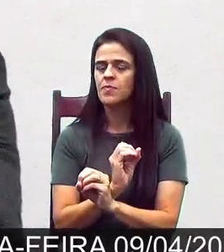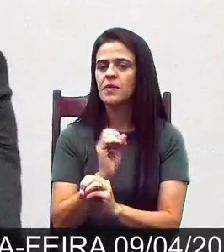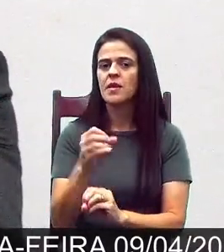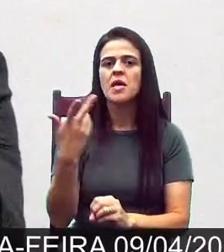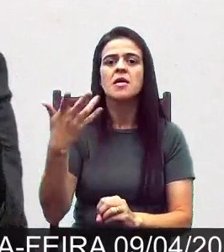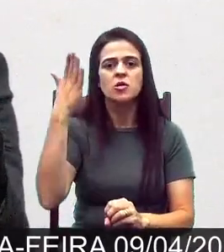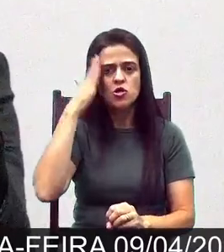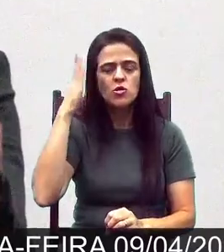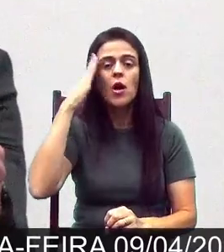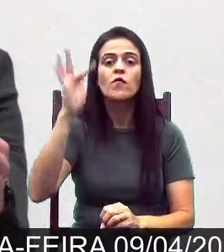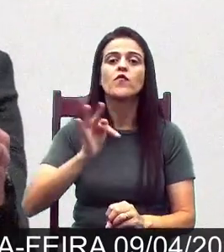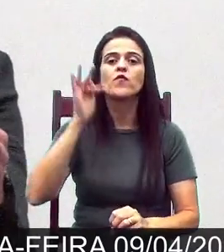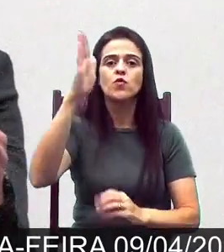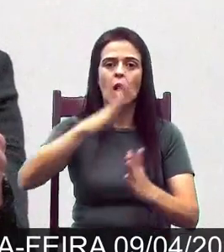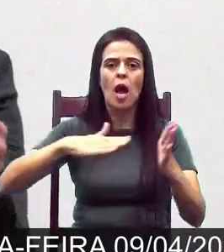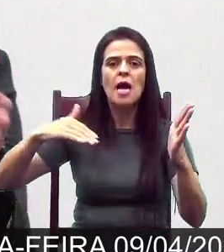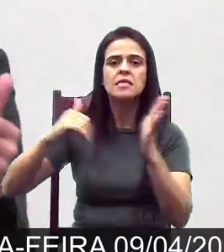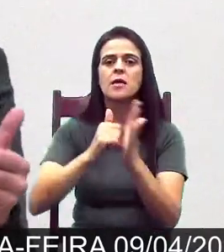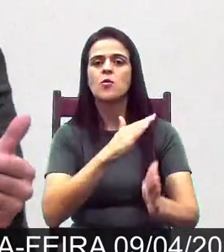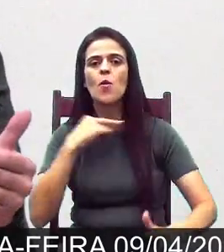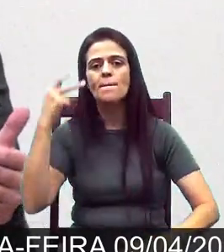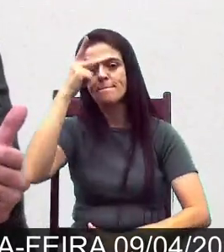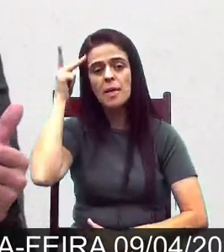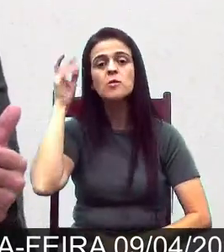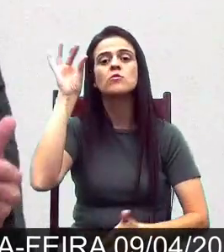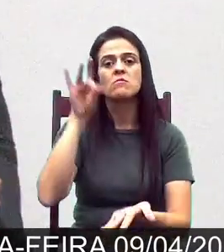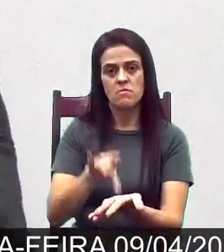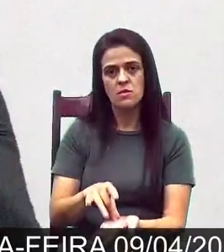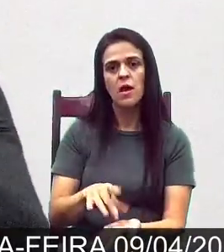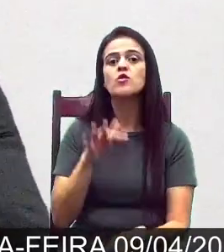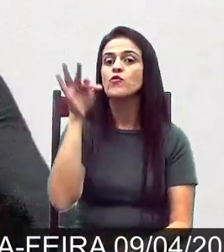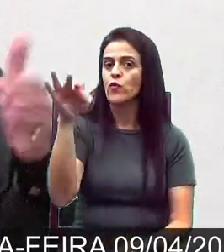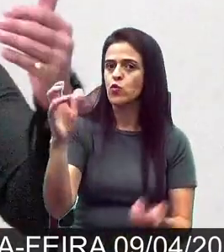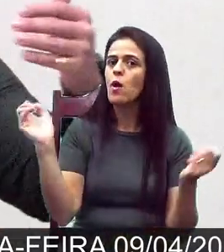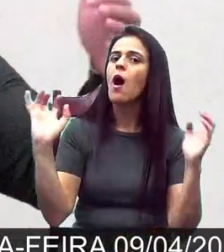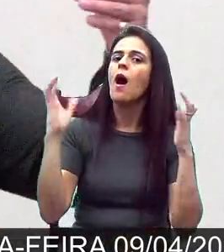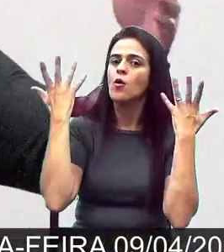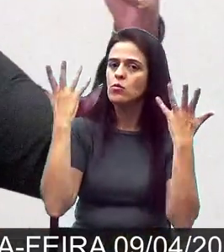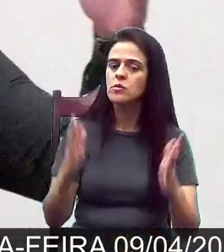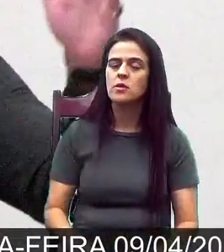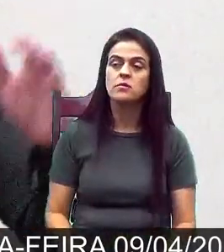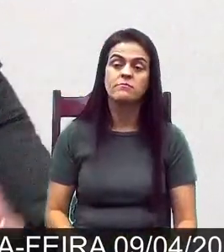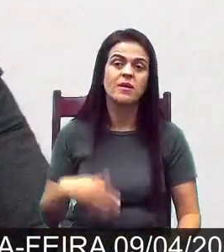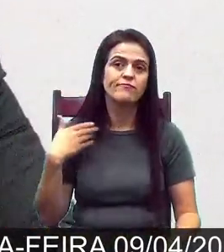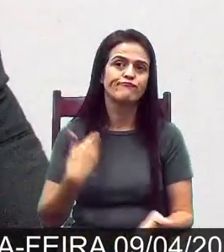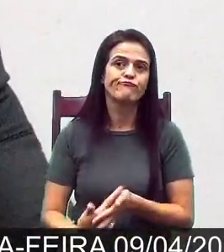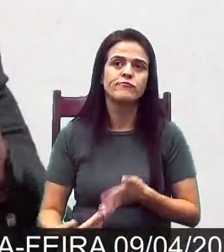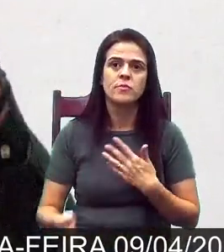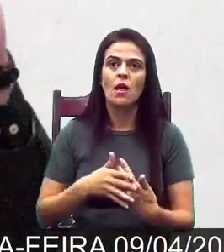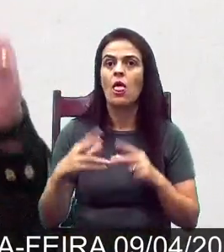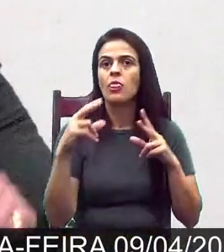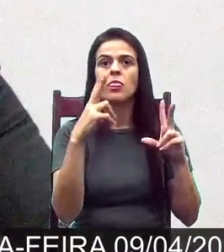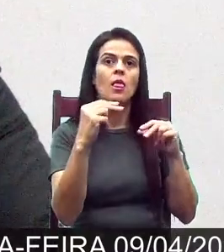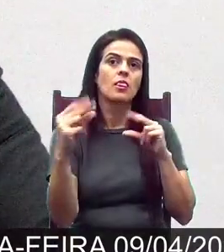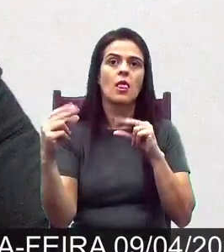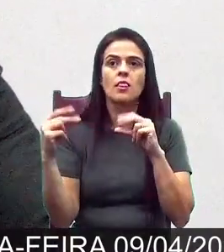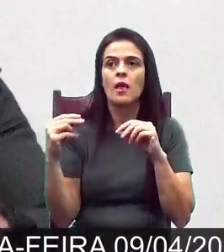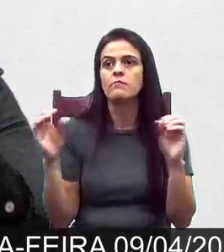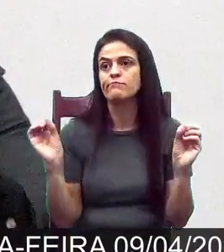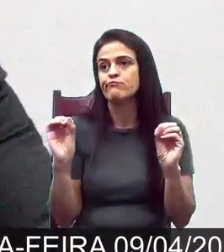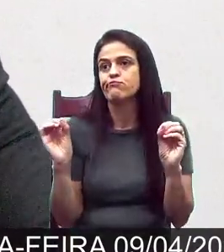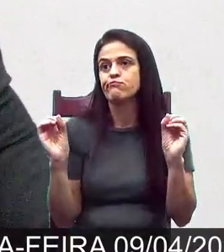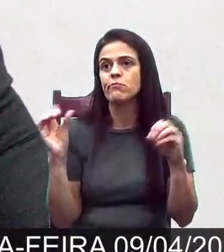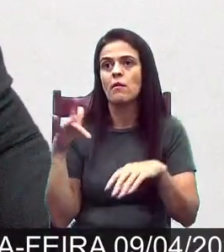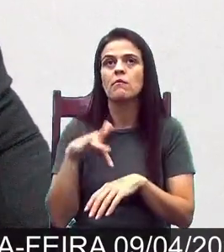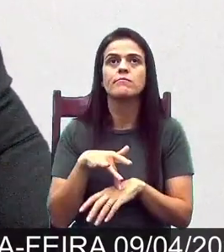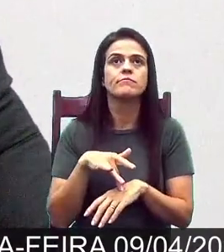acidente grave, é daqui para ali. E a gente fala, mas é levado aos quatro ventos e ninguém faz